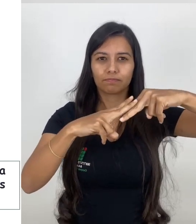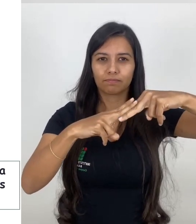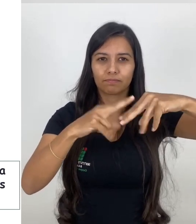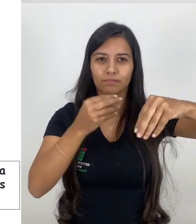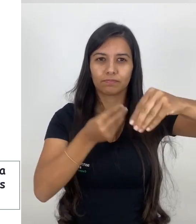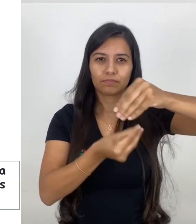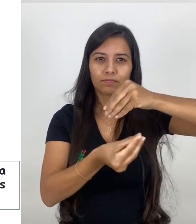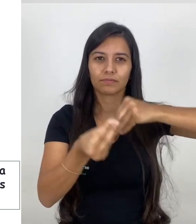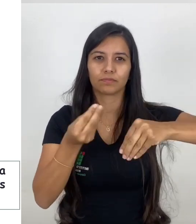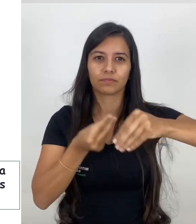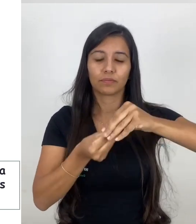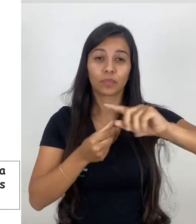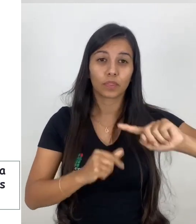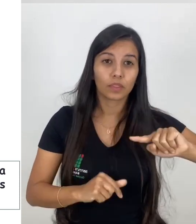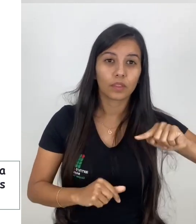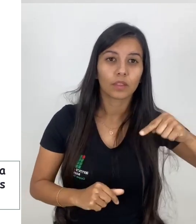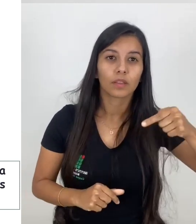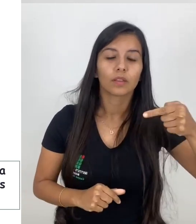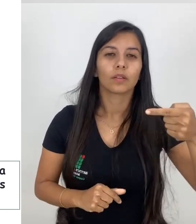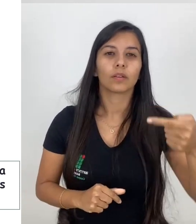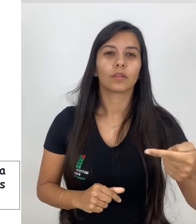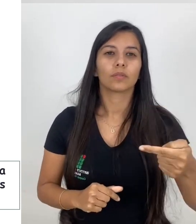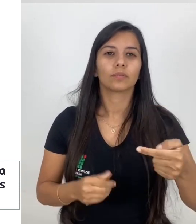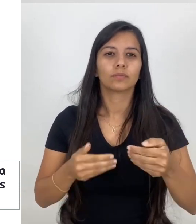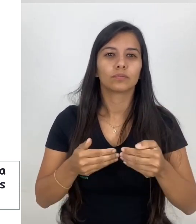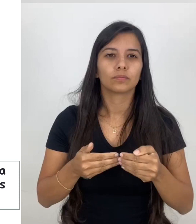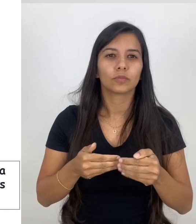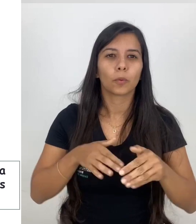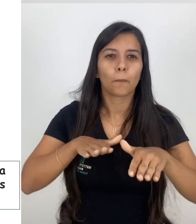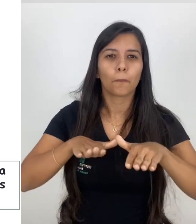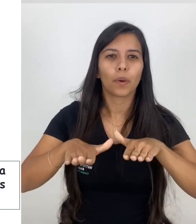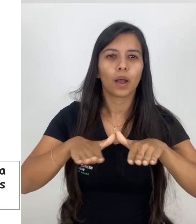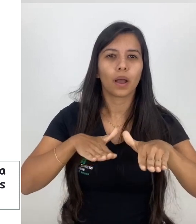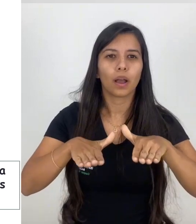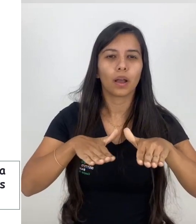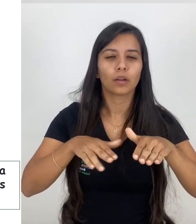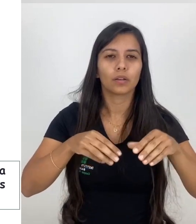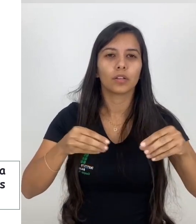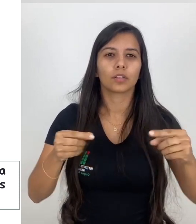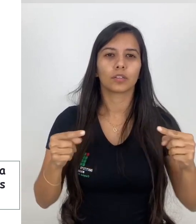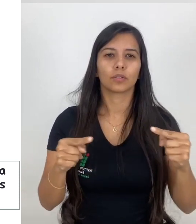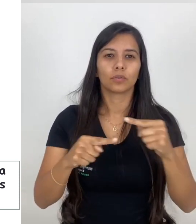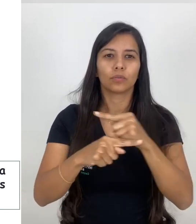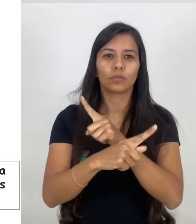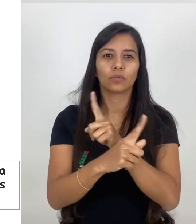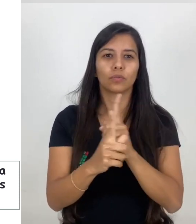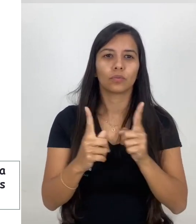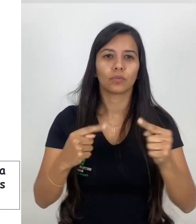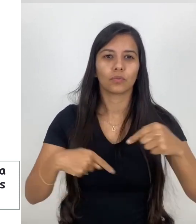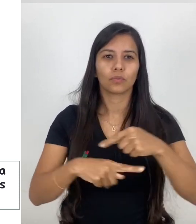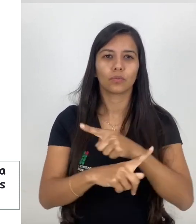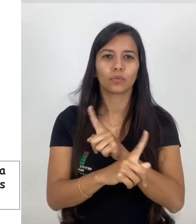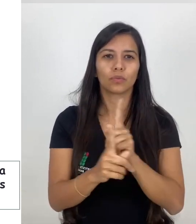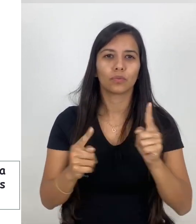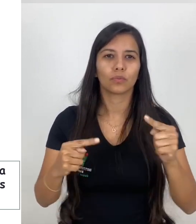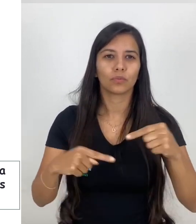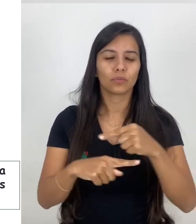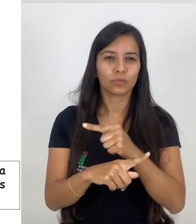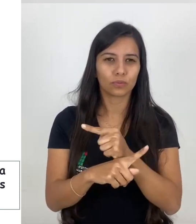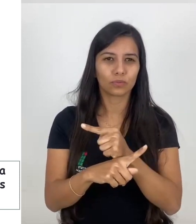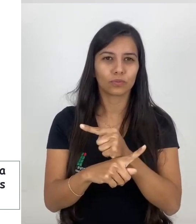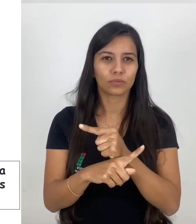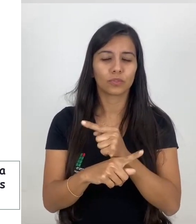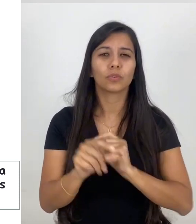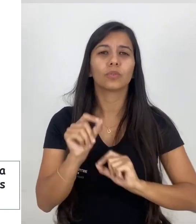irmãs. Logo depois, as cromátides não irmãs começam a se movimentar em sentidos opostos. Quando elas se